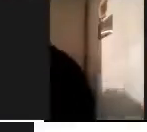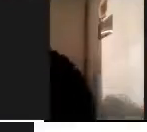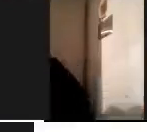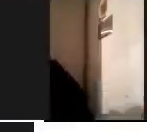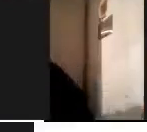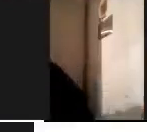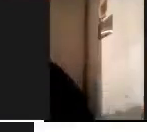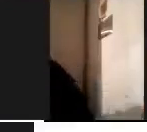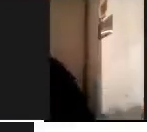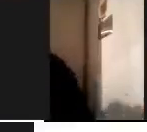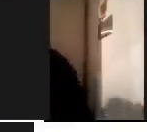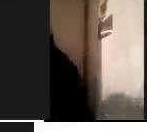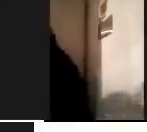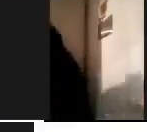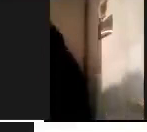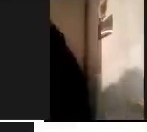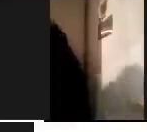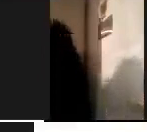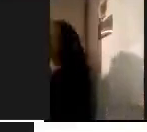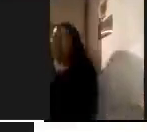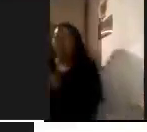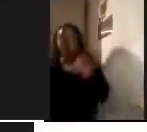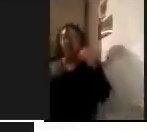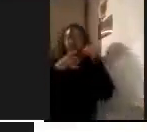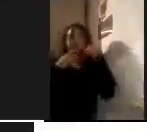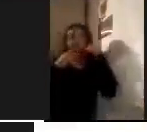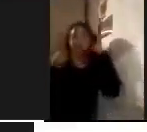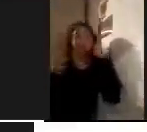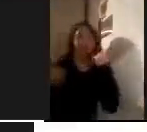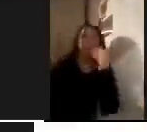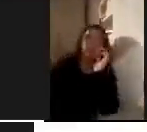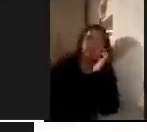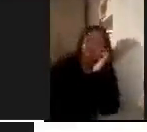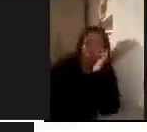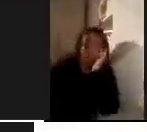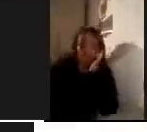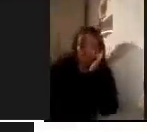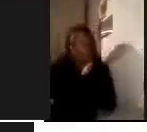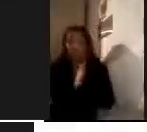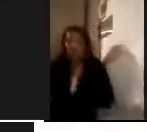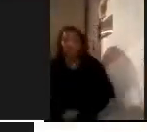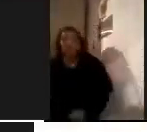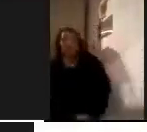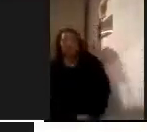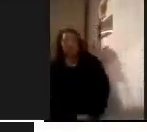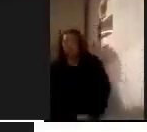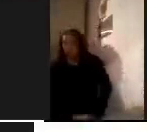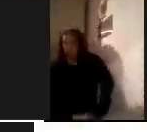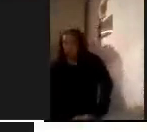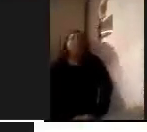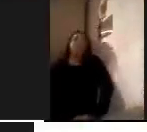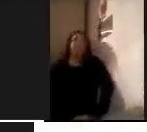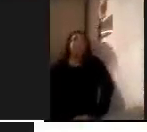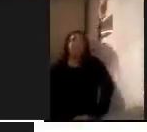necessariamente vai ter todas as vias que estimulam a citocina, por exemplo. Ou então pode acabar tendo